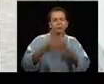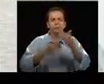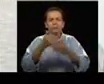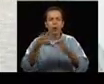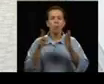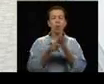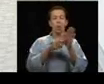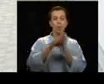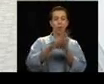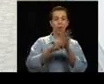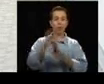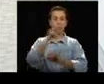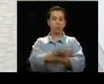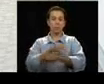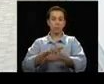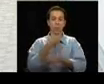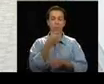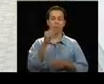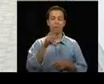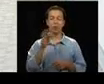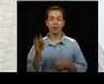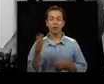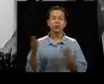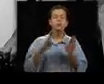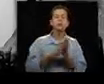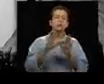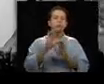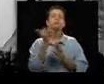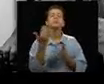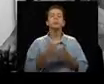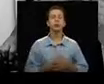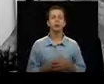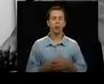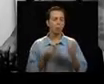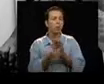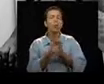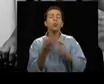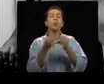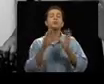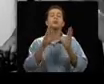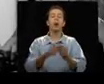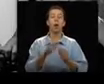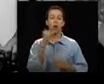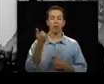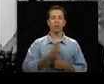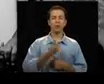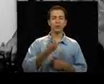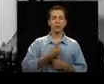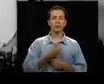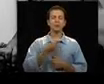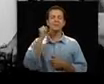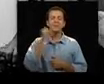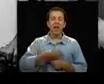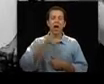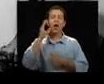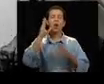Então começa já a interface com o método, a pedagogia freiriana. E aí a gente chega para ela e diz, o que está acontecendo? Uma pergunta assim geral. E